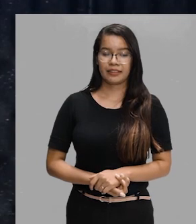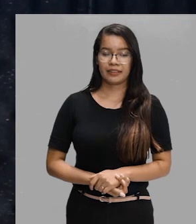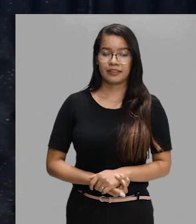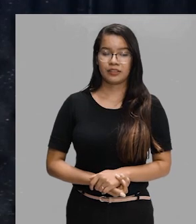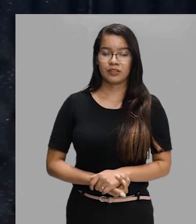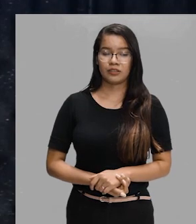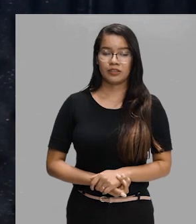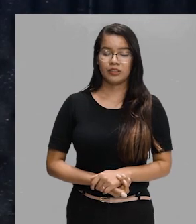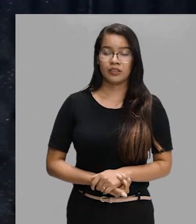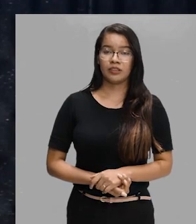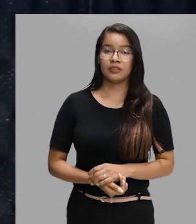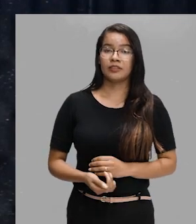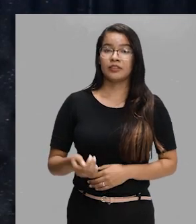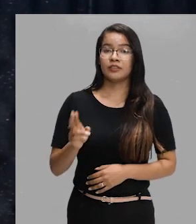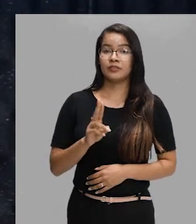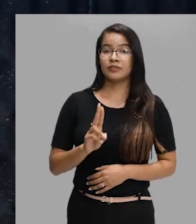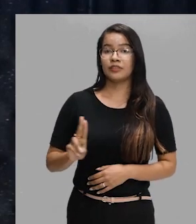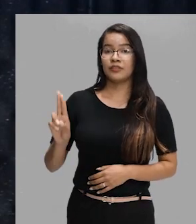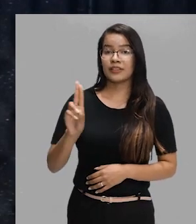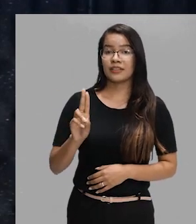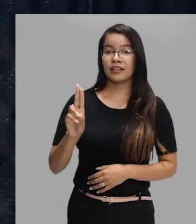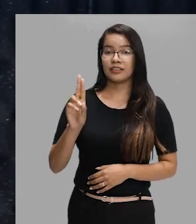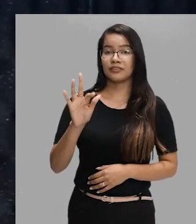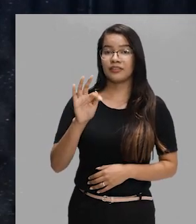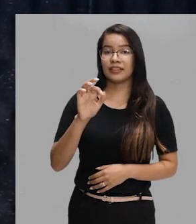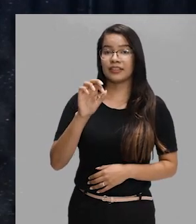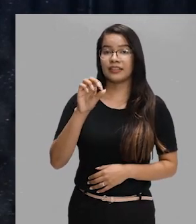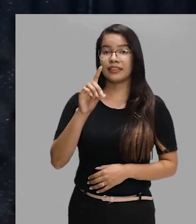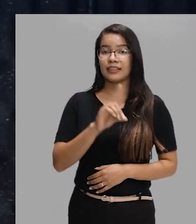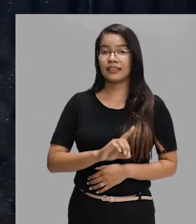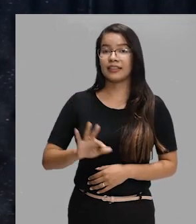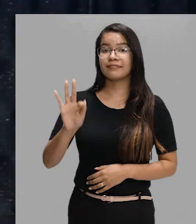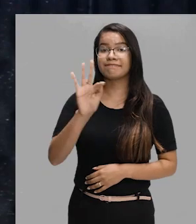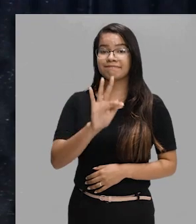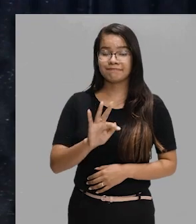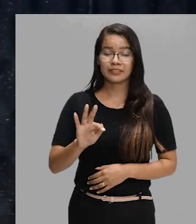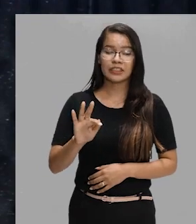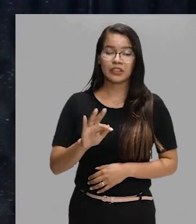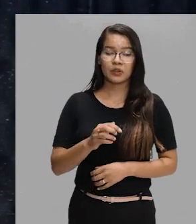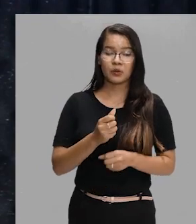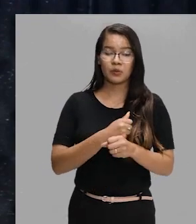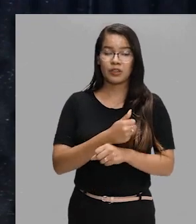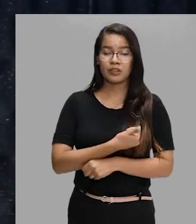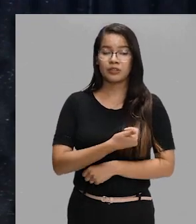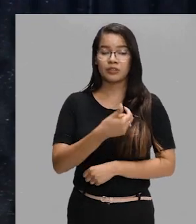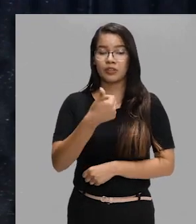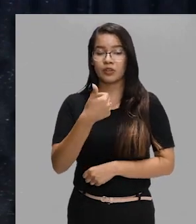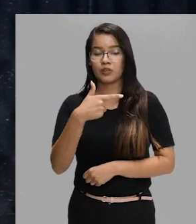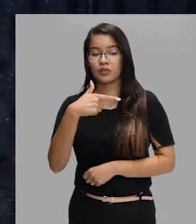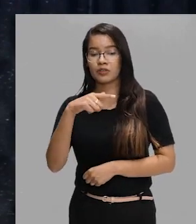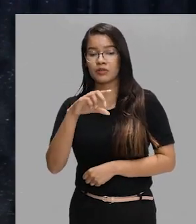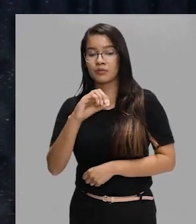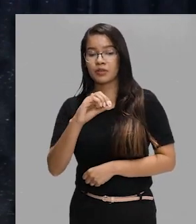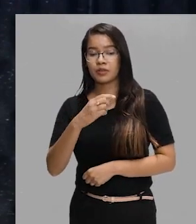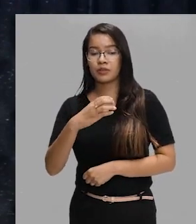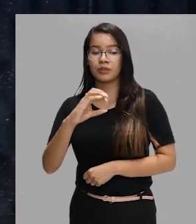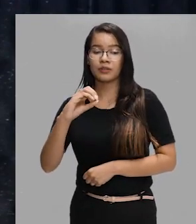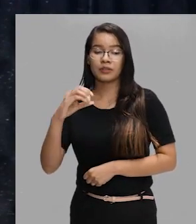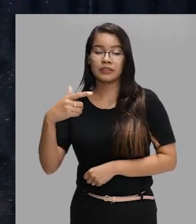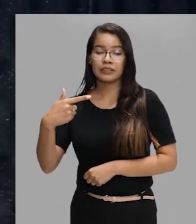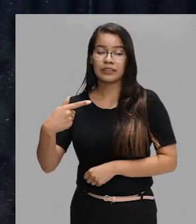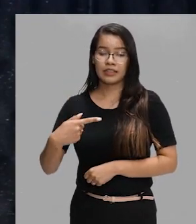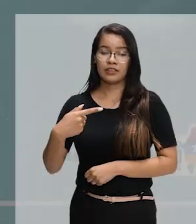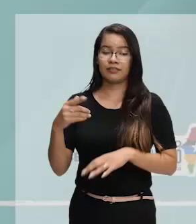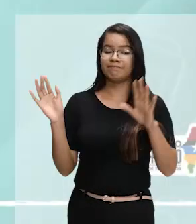Universidade Federal, tá? De 2007, tá bom? Adeus meus sonhos, eu planteio